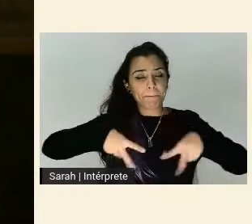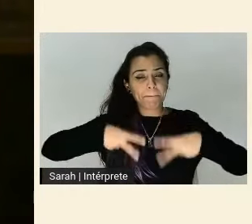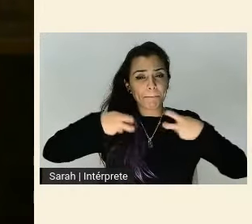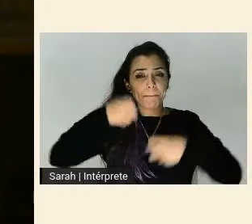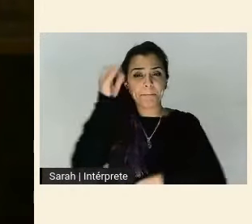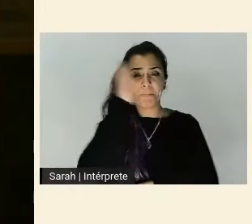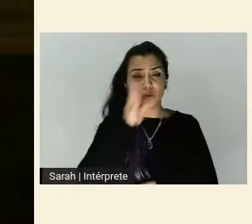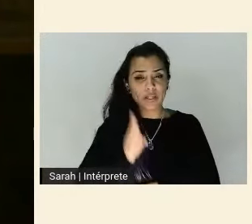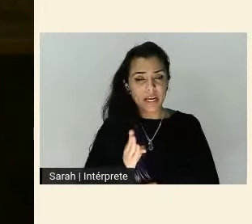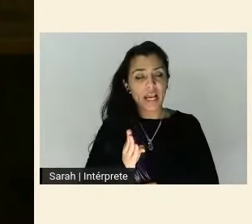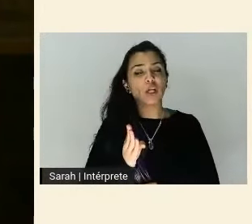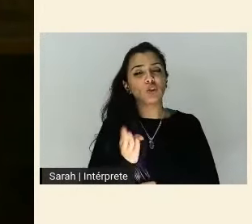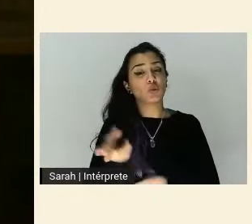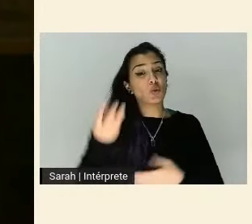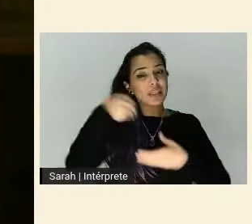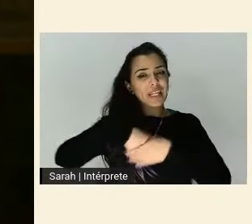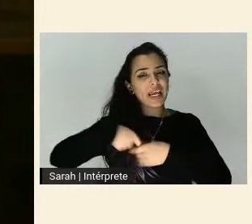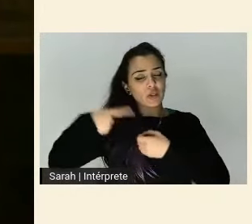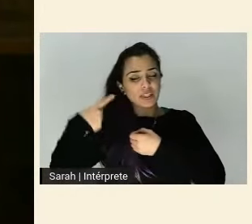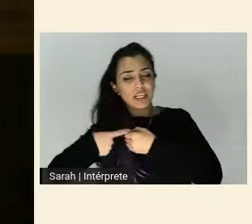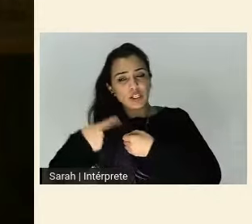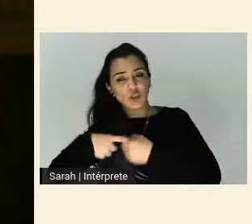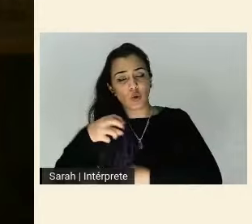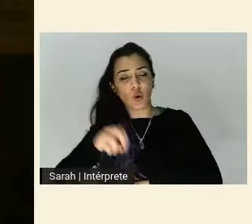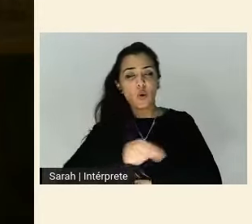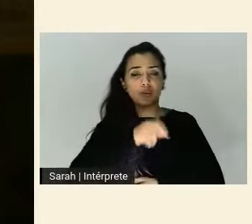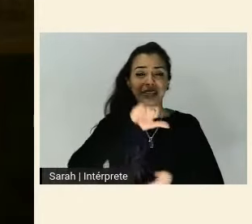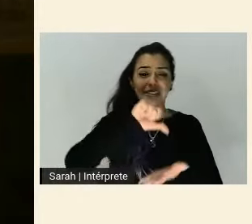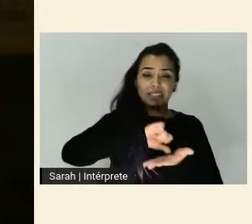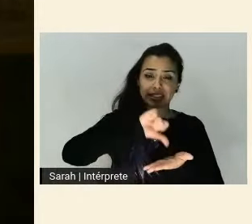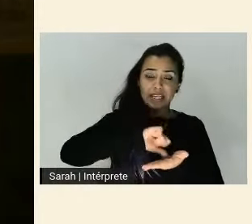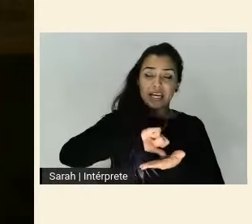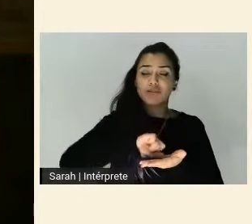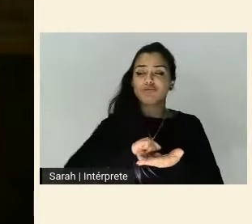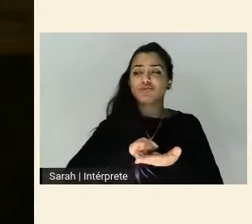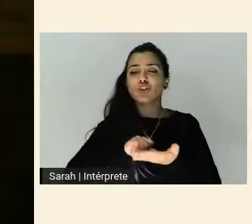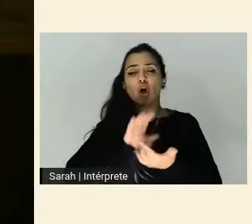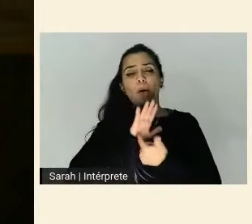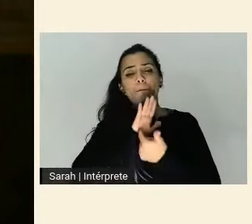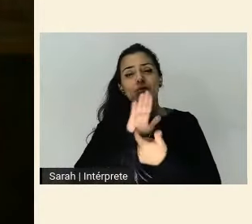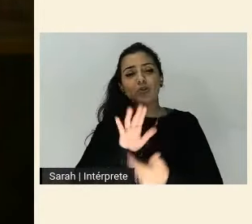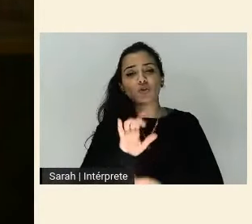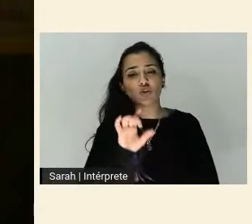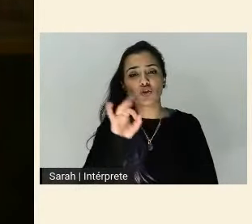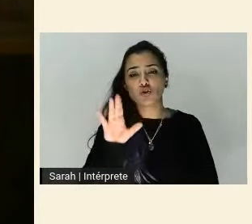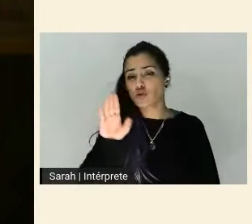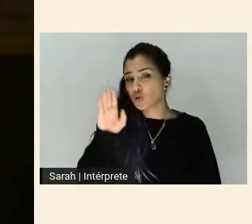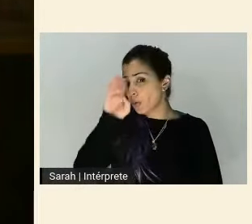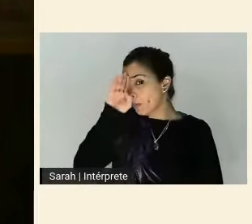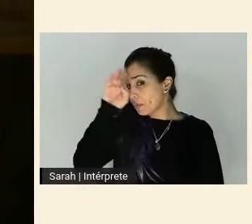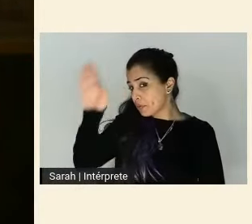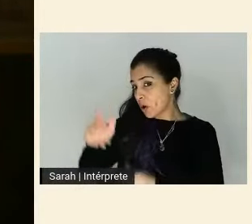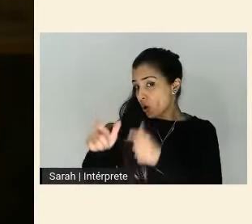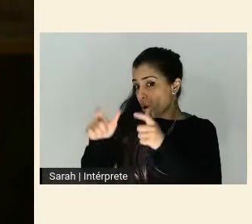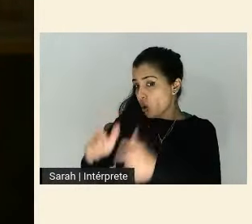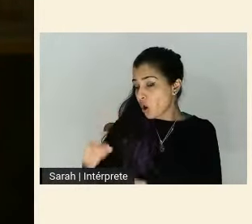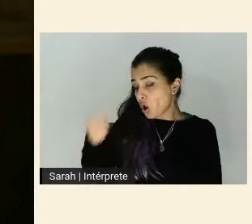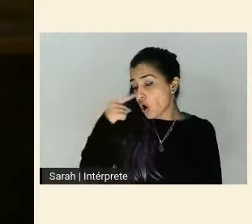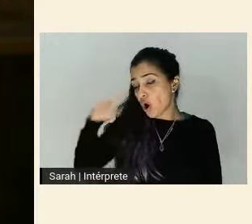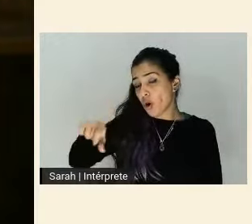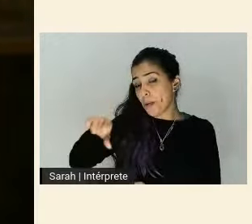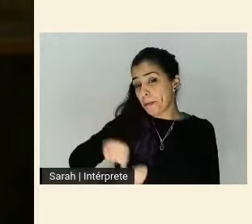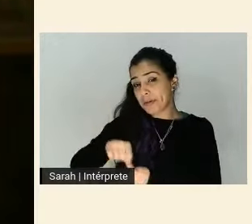do interior, o Brasil do centro, não fez muito mais do que mostrar onde estava o centro e onde estava a